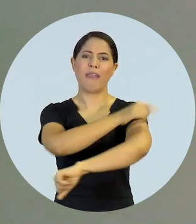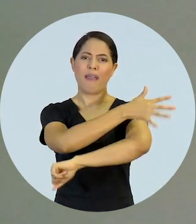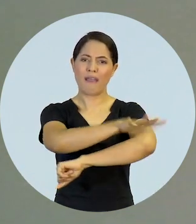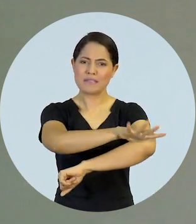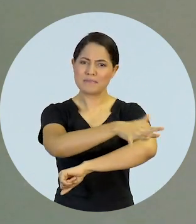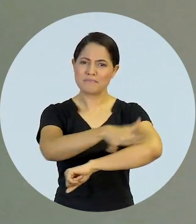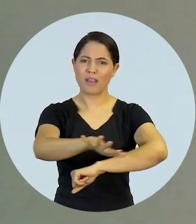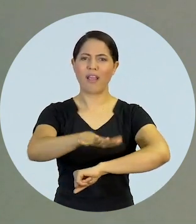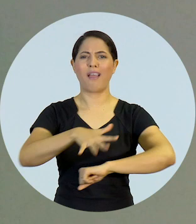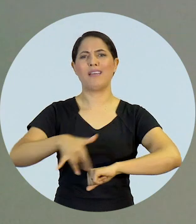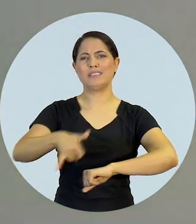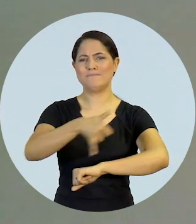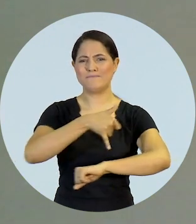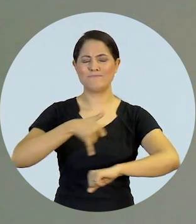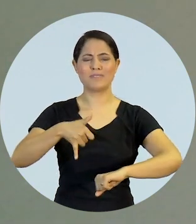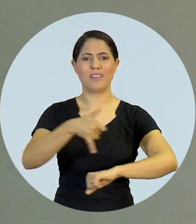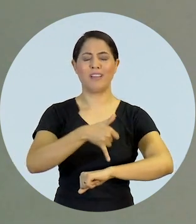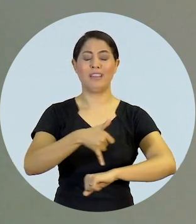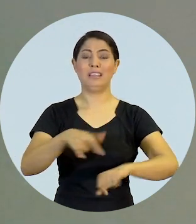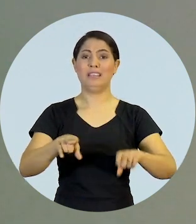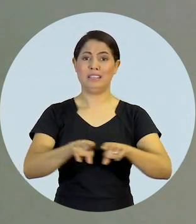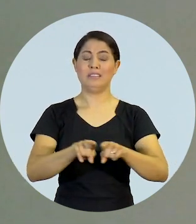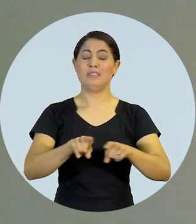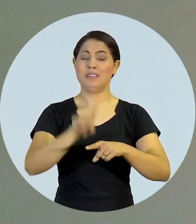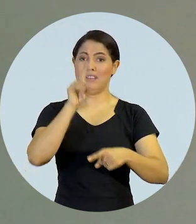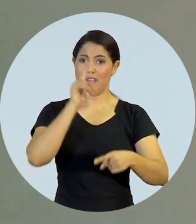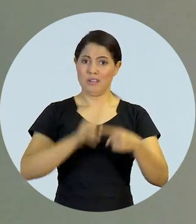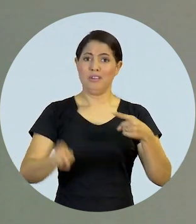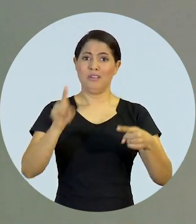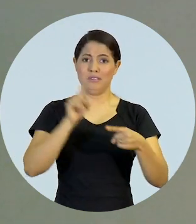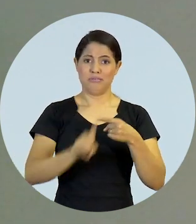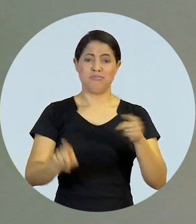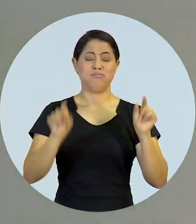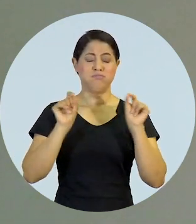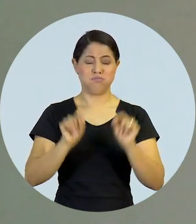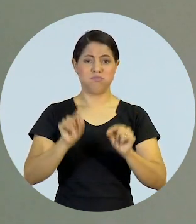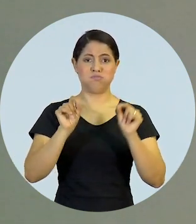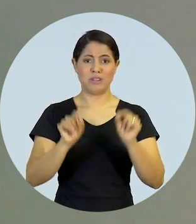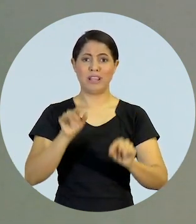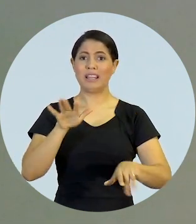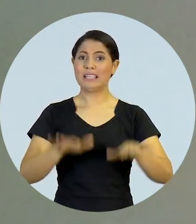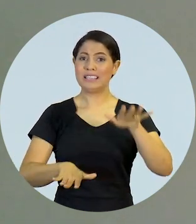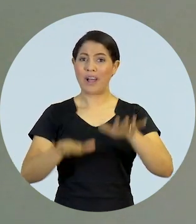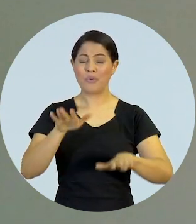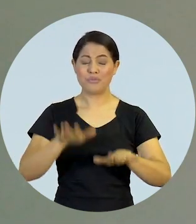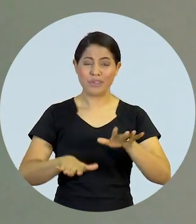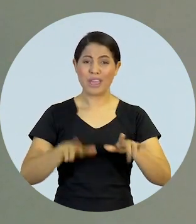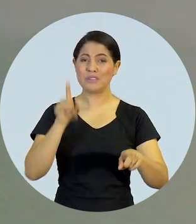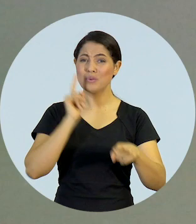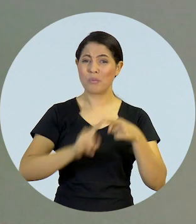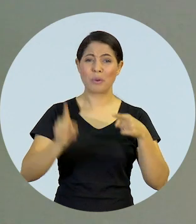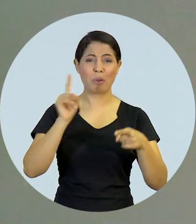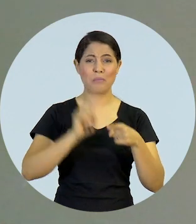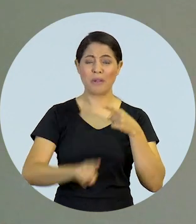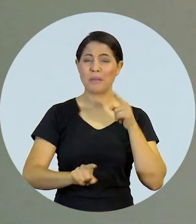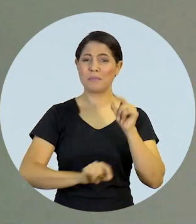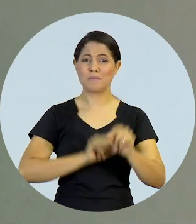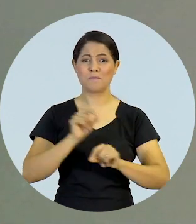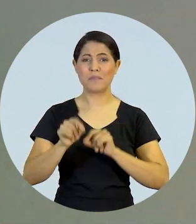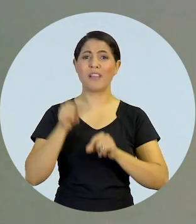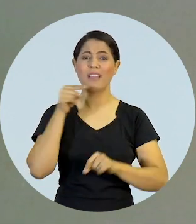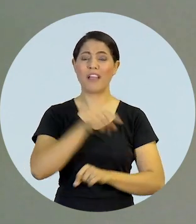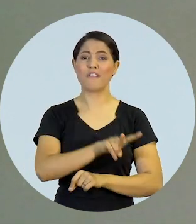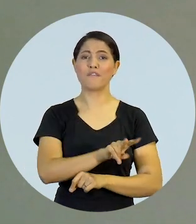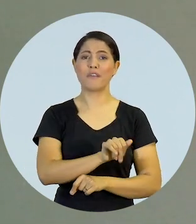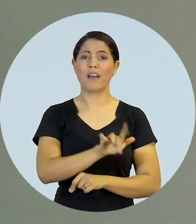praias também, e agora um grande problema, talvez o maior problema de envergadura mundial no meio ambiente, que é o bairro